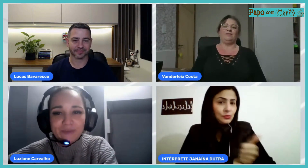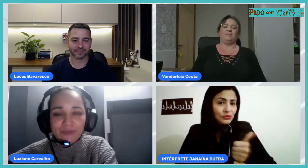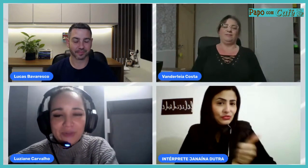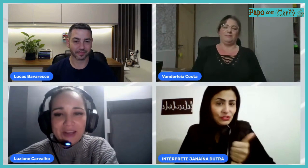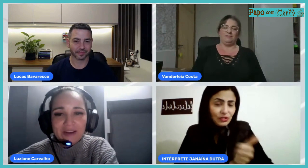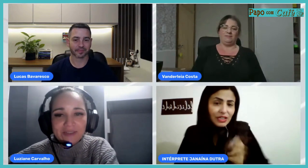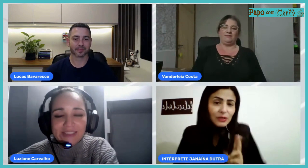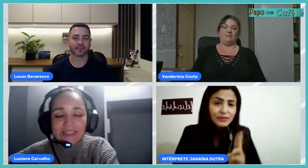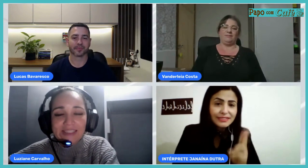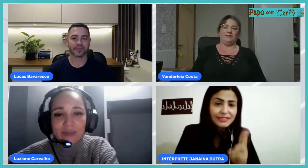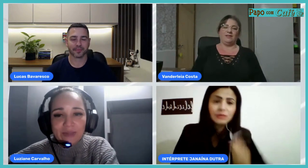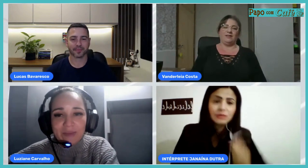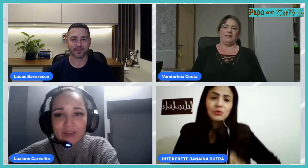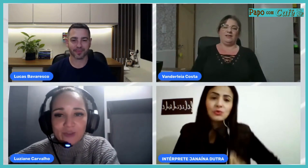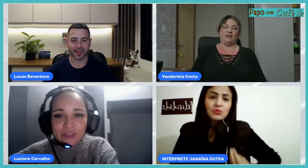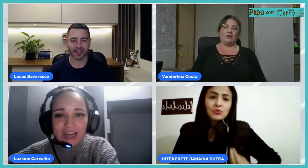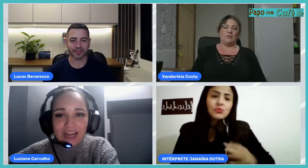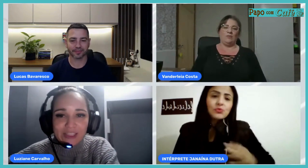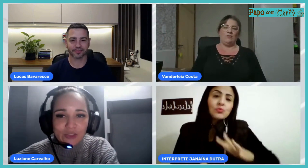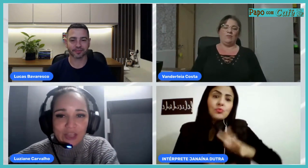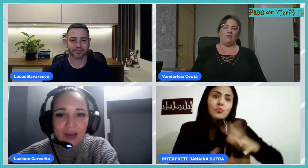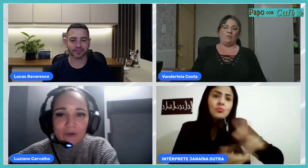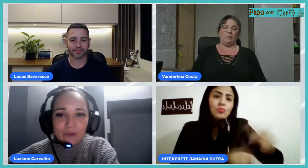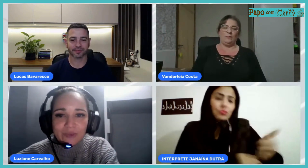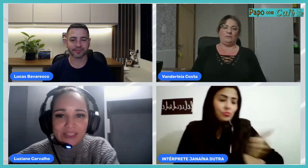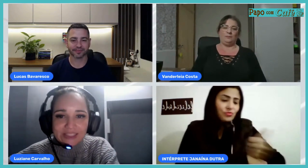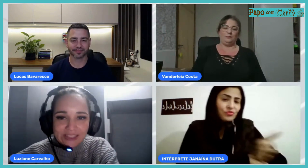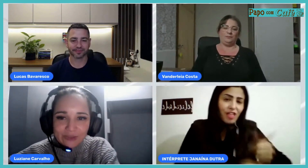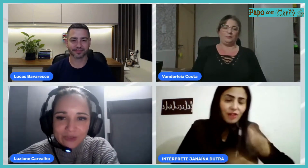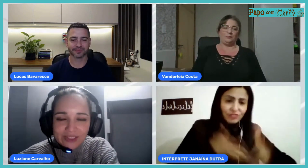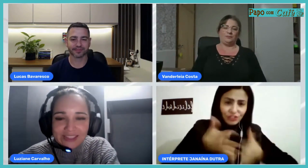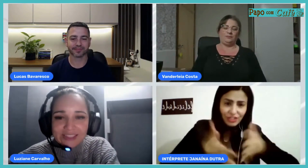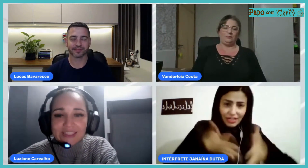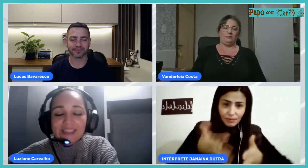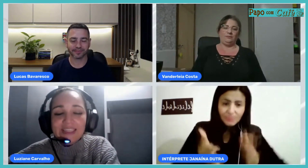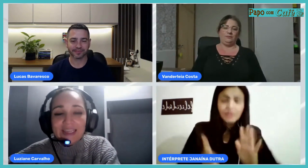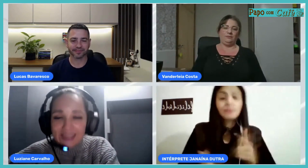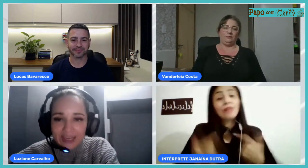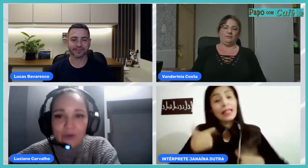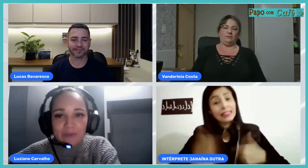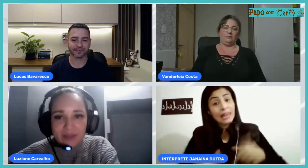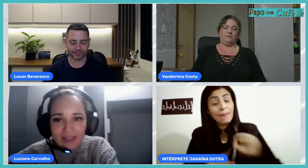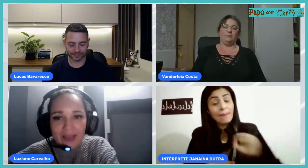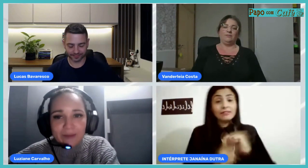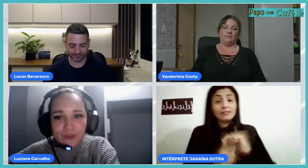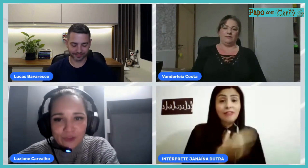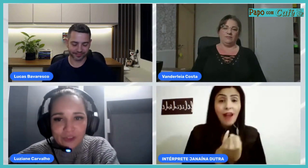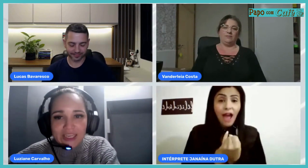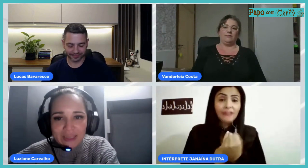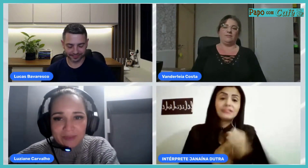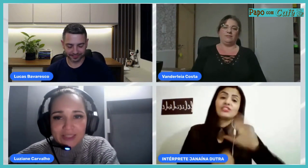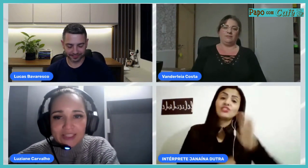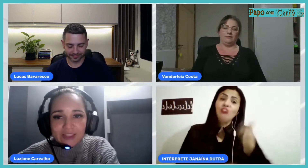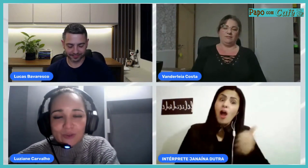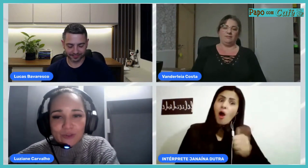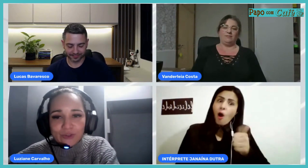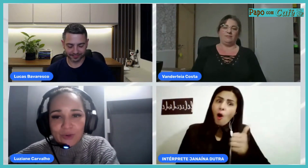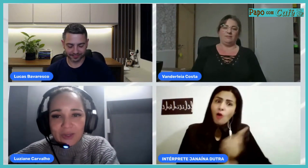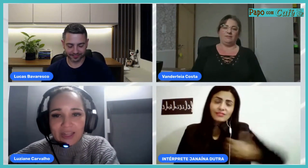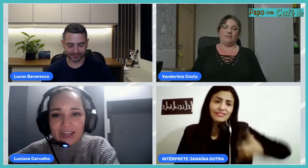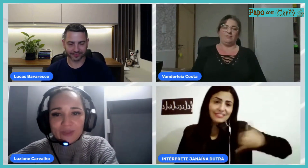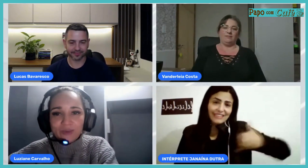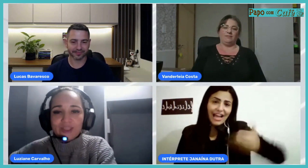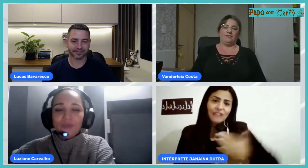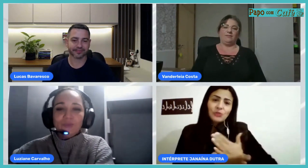mais profissional. Eu trabalho no Senac já há 11 anos, entrei como intérprete de Libras, hoje eu